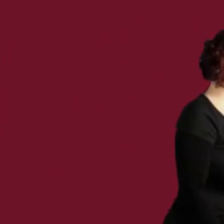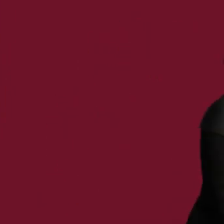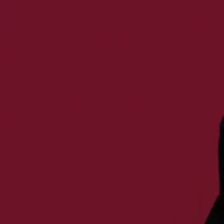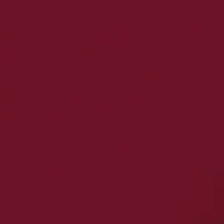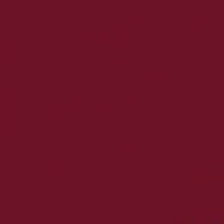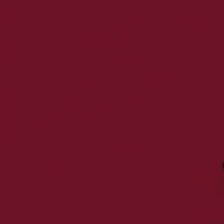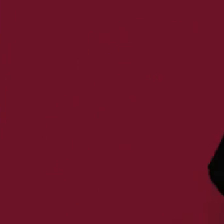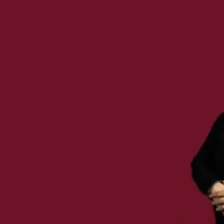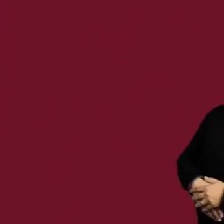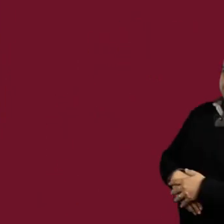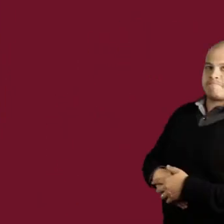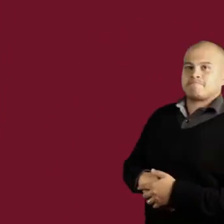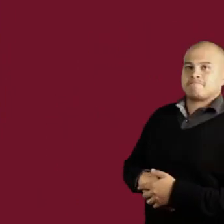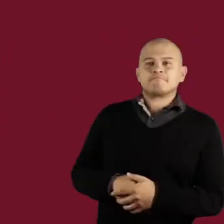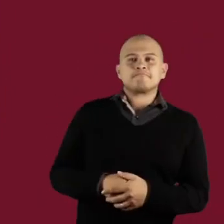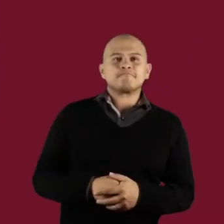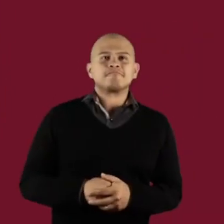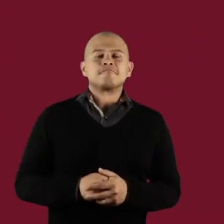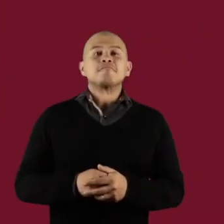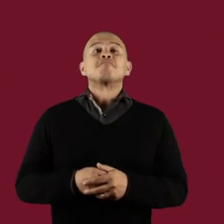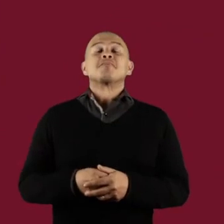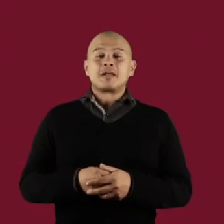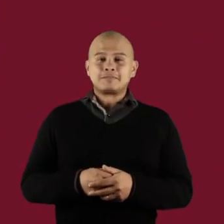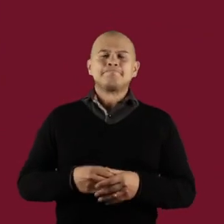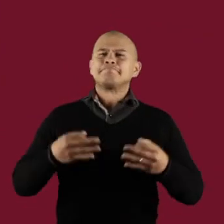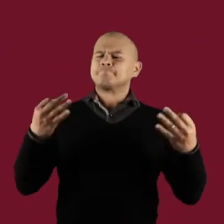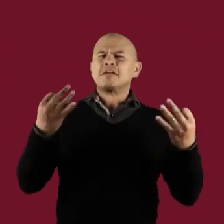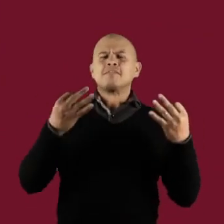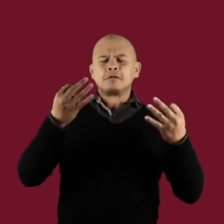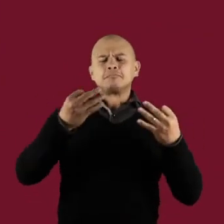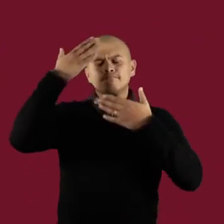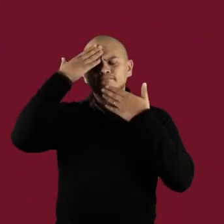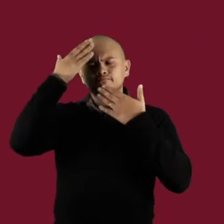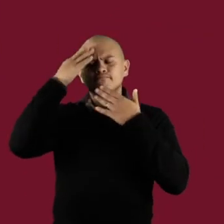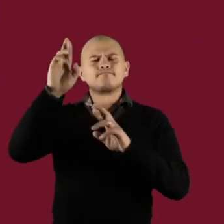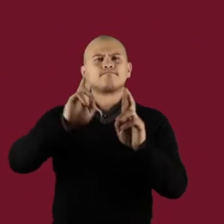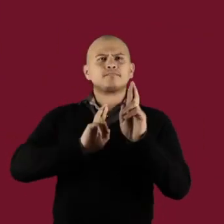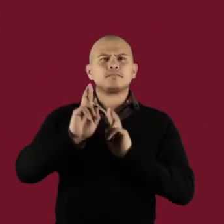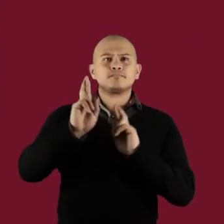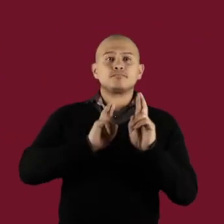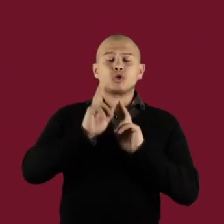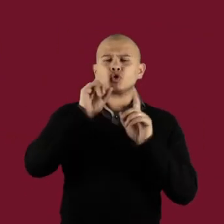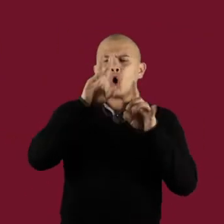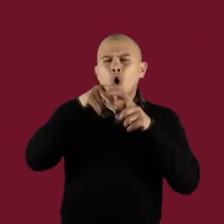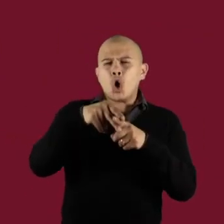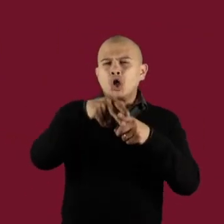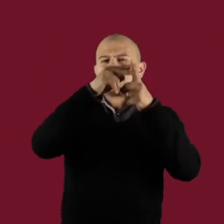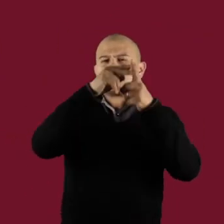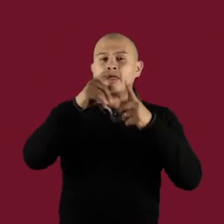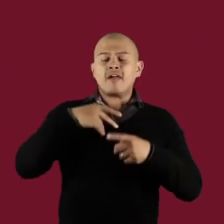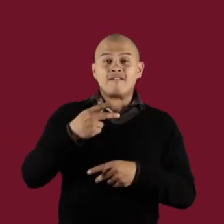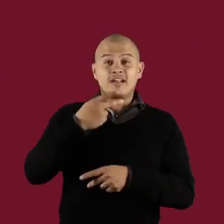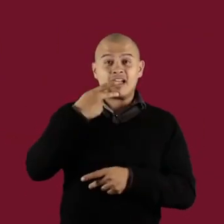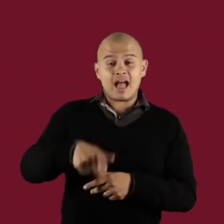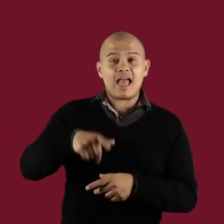Perfeito, Mônica, obrigado. E até corrigindo, eu tinha dito que o inglês e o espanhol eram línguas de